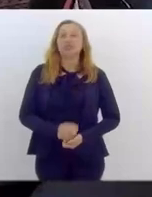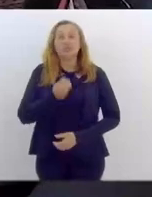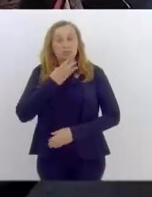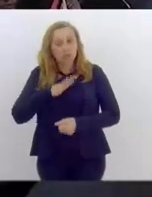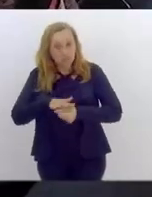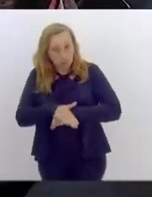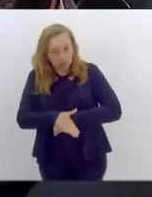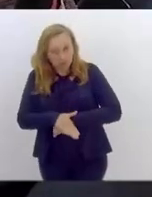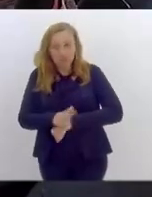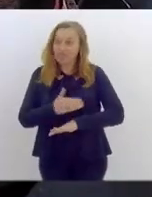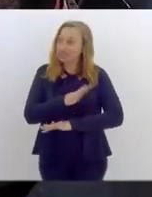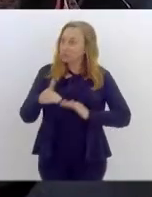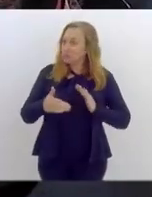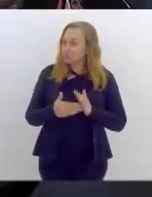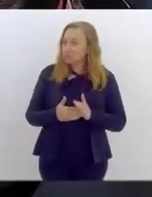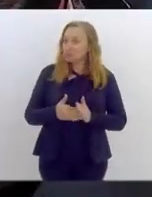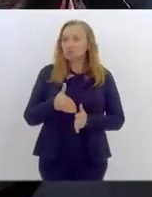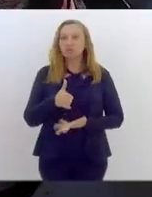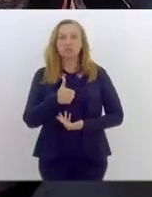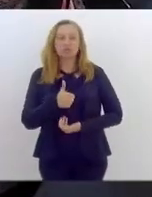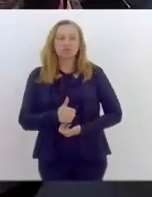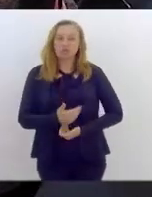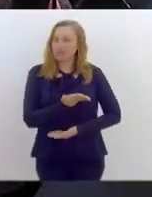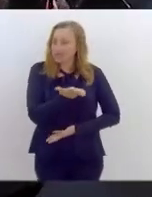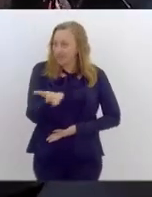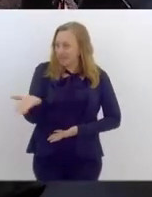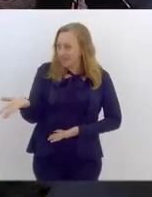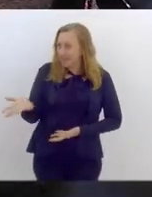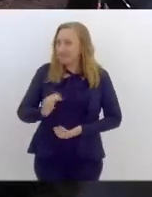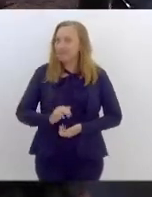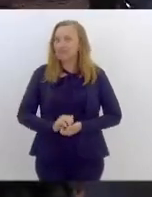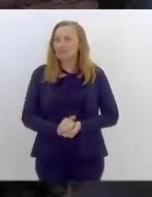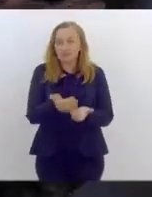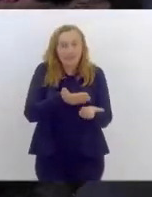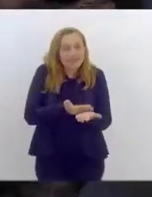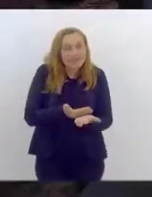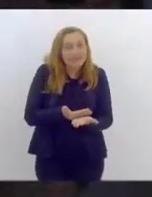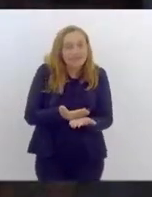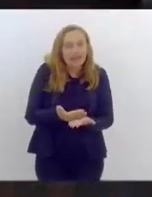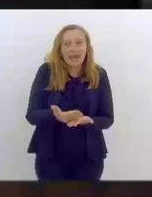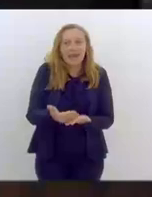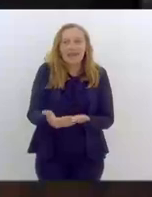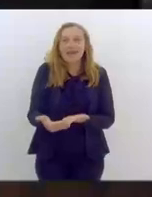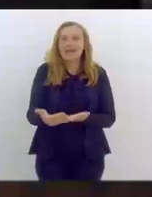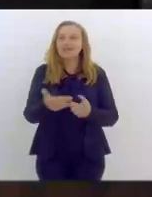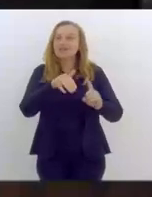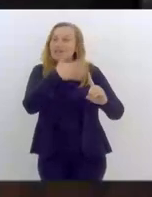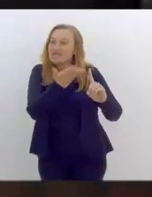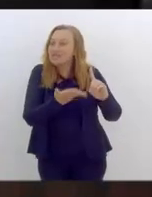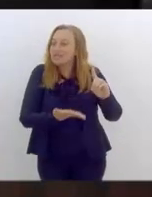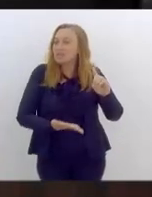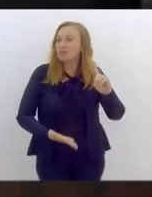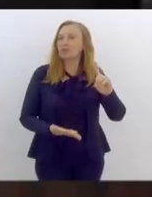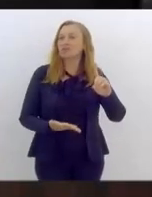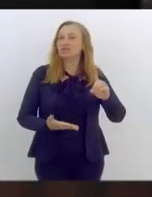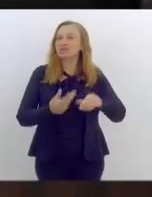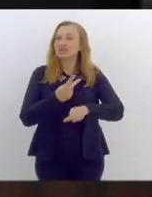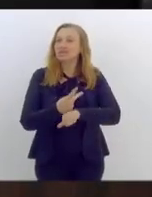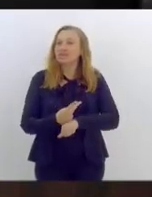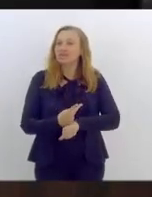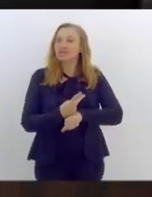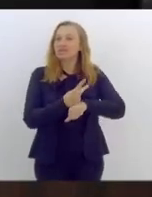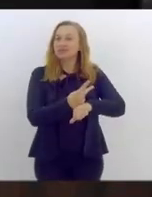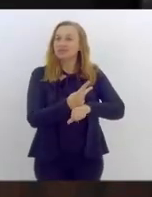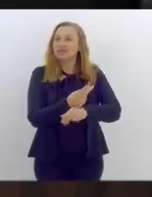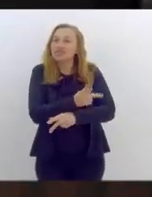Boa noite a todos, todas e todes. Vamos dar início à nossa cerimônia da entrega